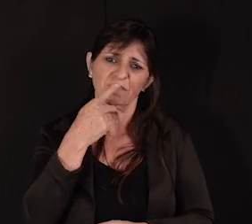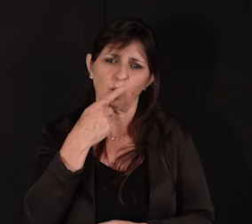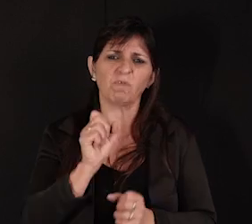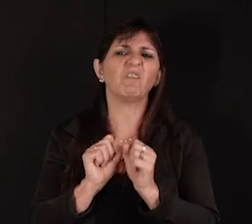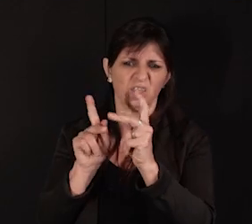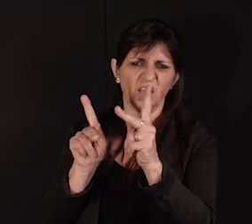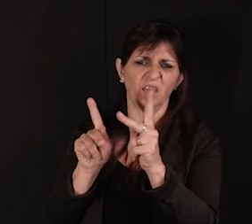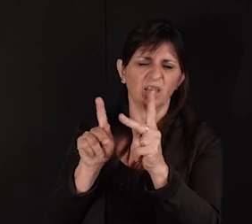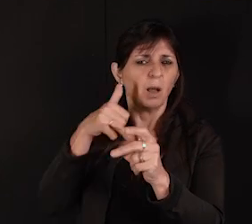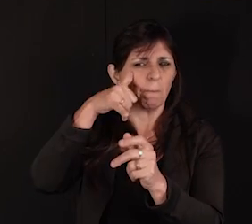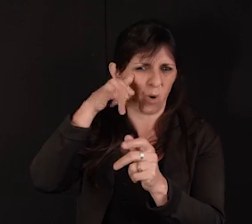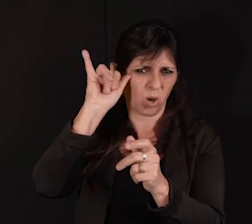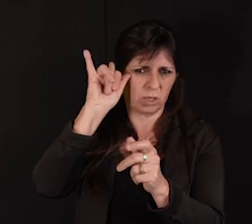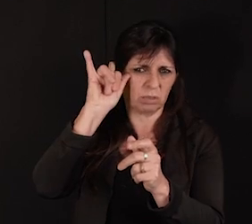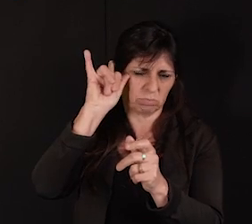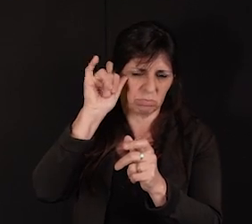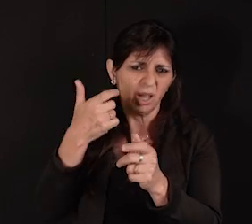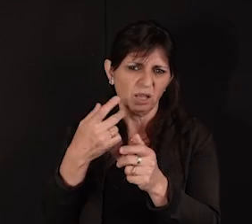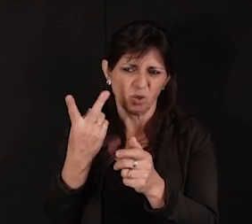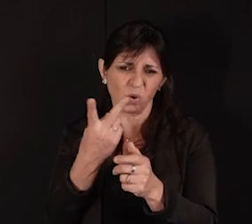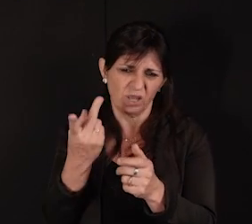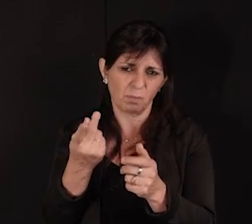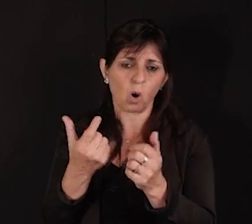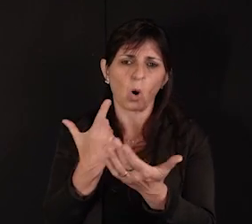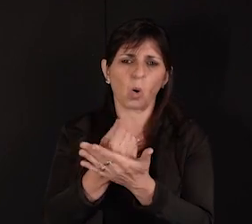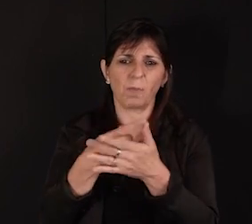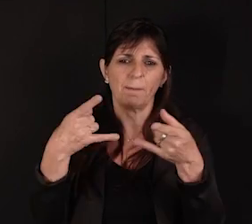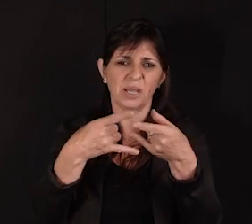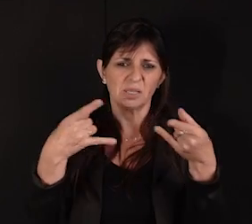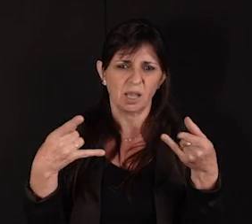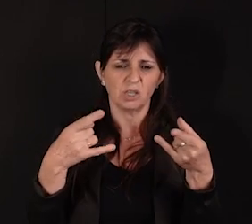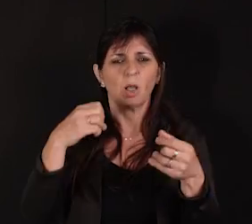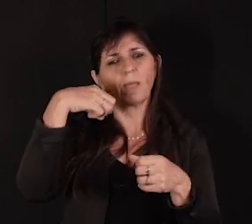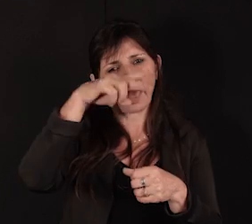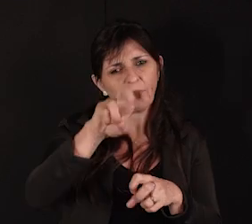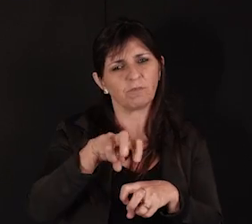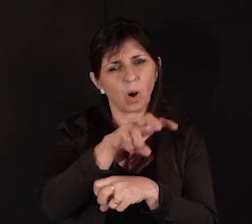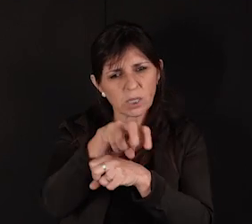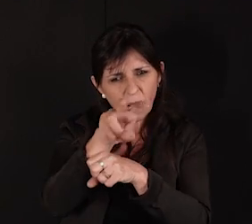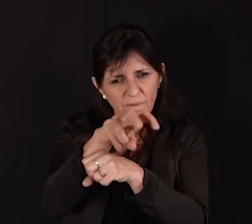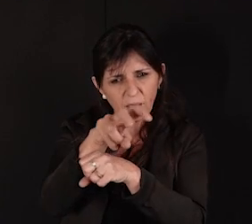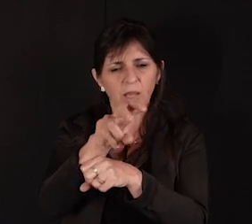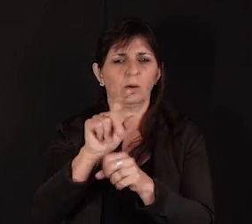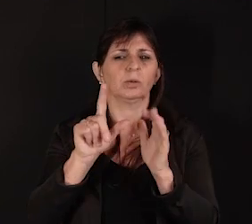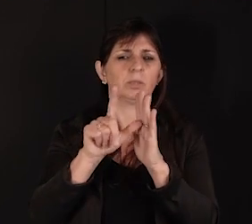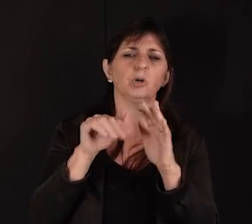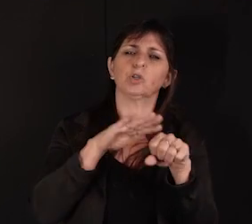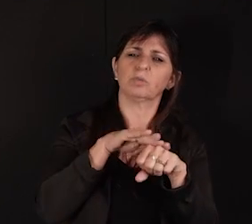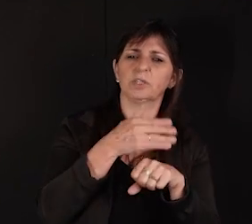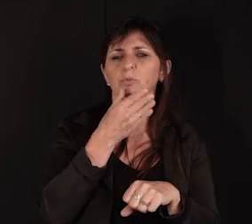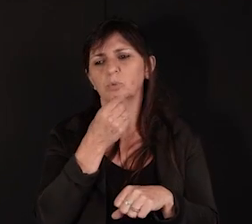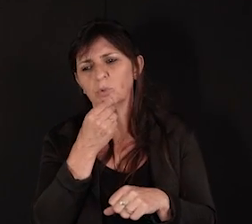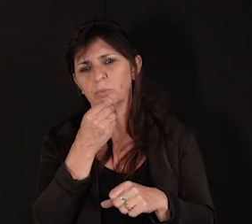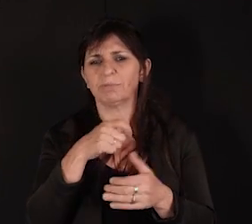vender e vamos comprar passagem de ônibus e vou te levar até Cascavel e vou conversar com o homem lá para ele fizer um